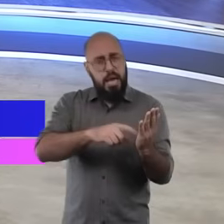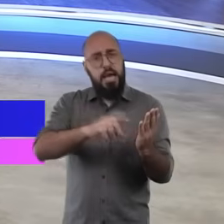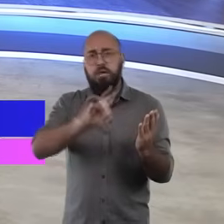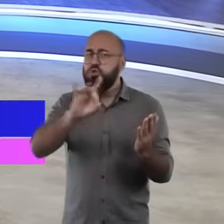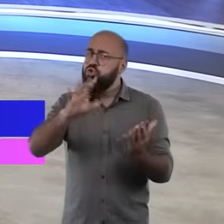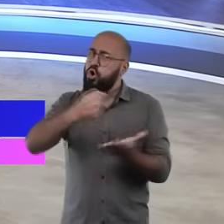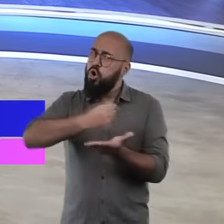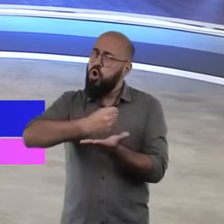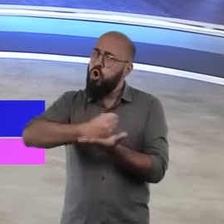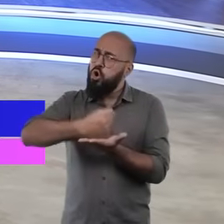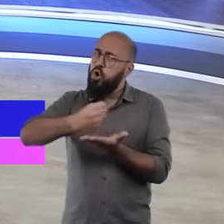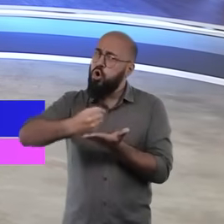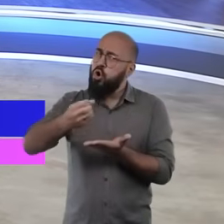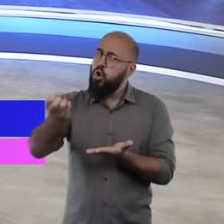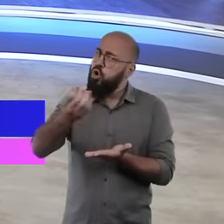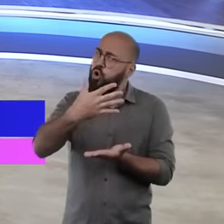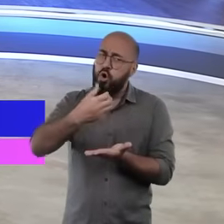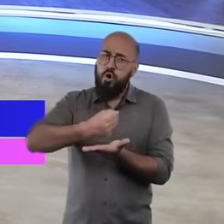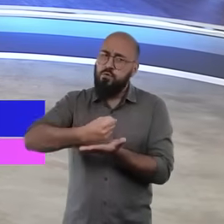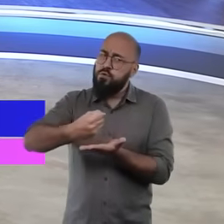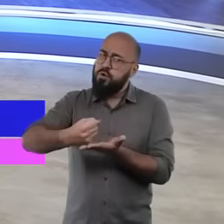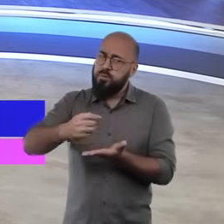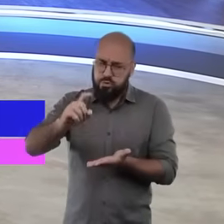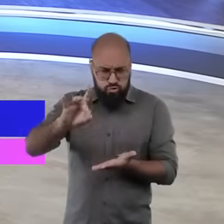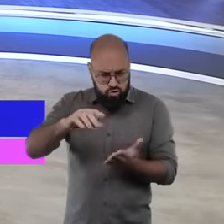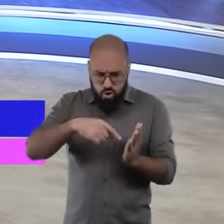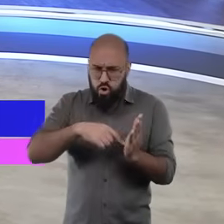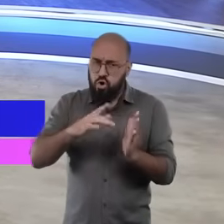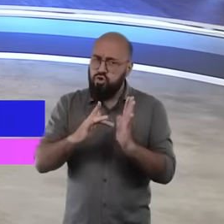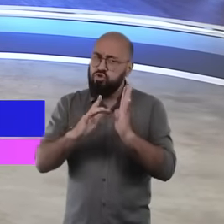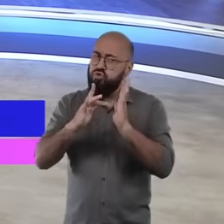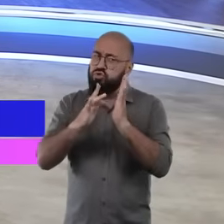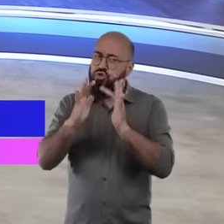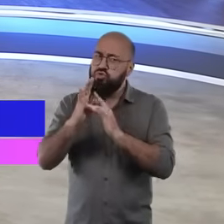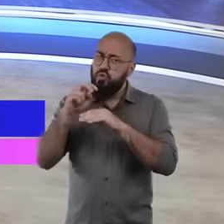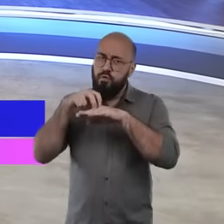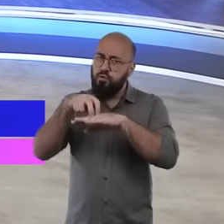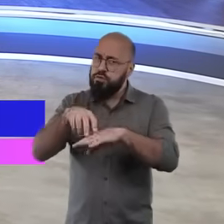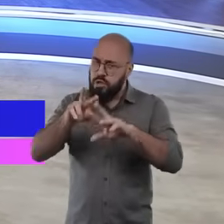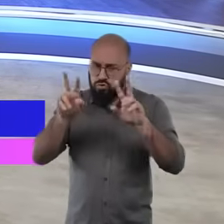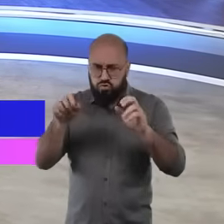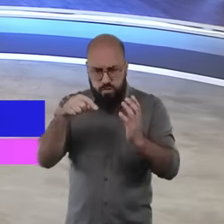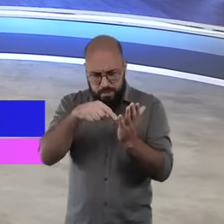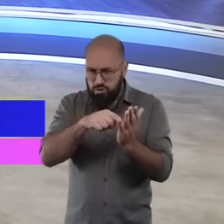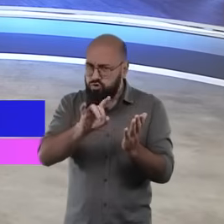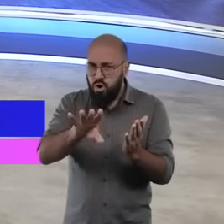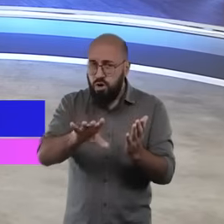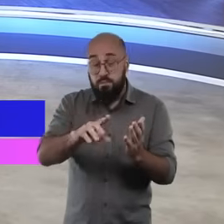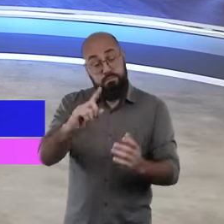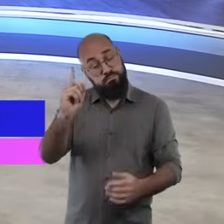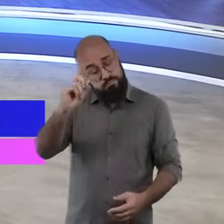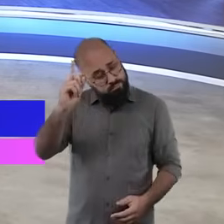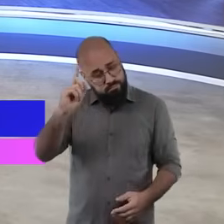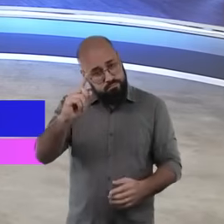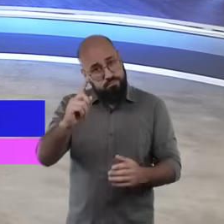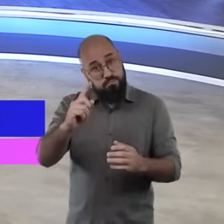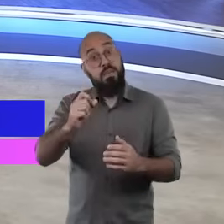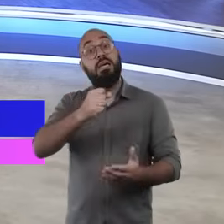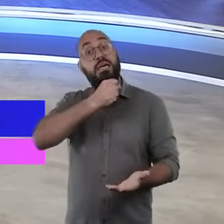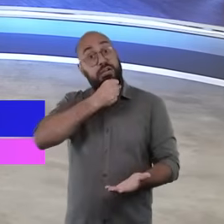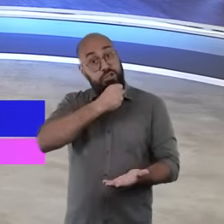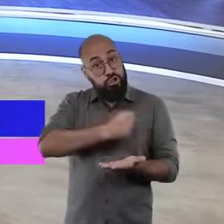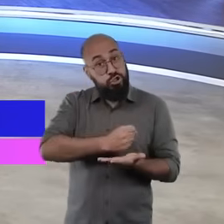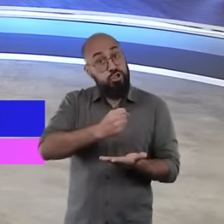Novo Testamento que fala sobre o retorno de Jesus. Esta também era uma certeza no Antigo